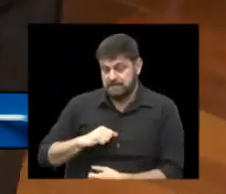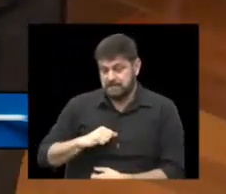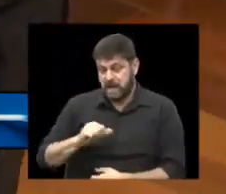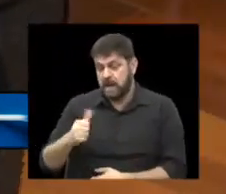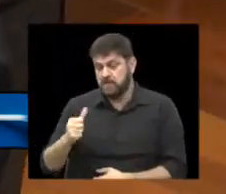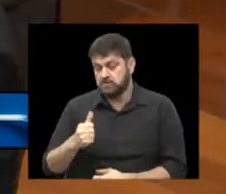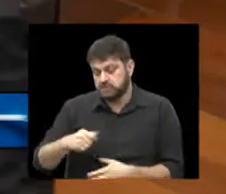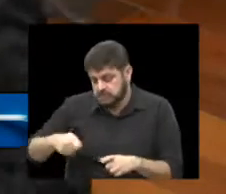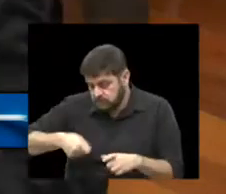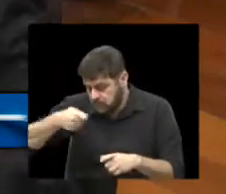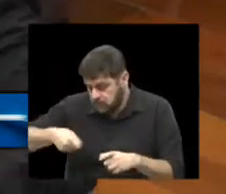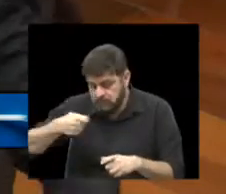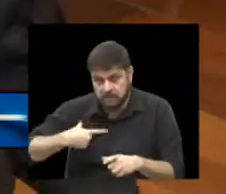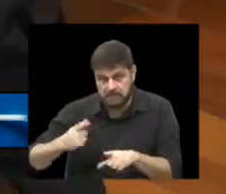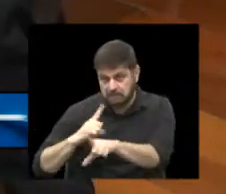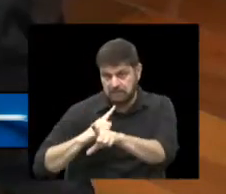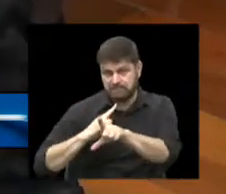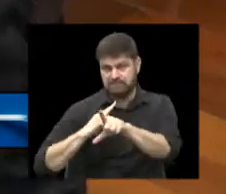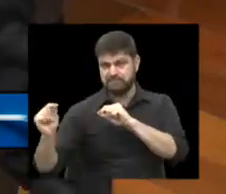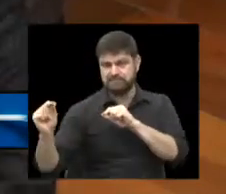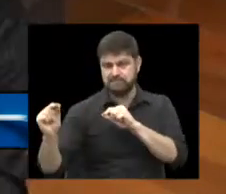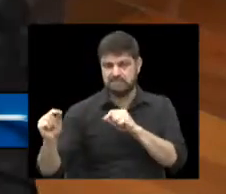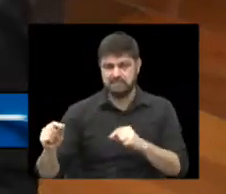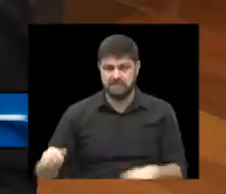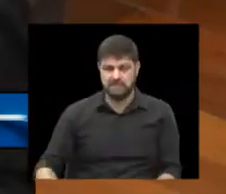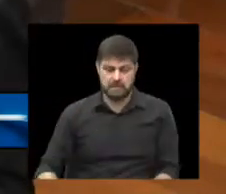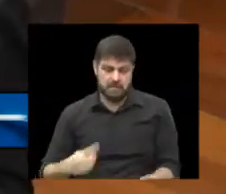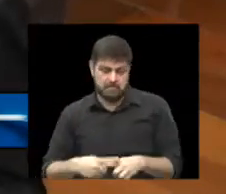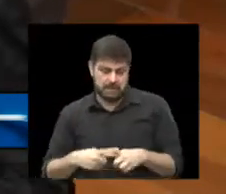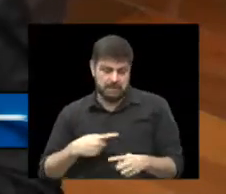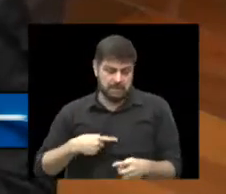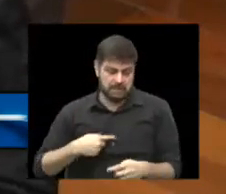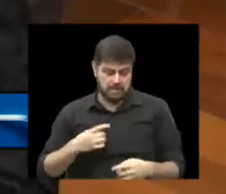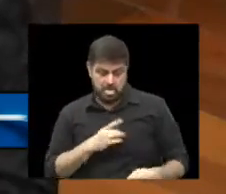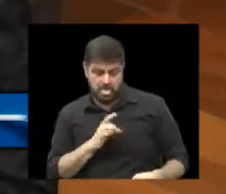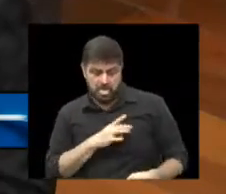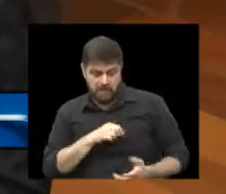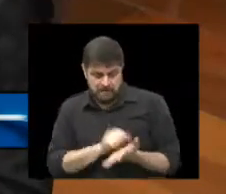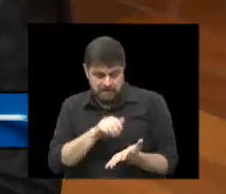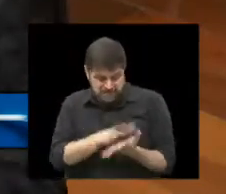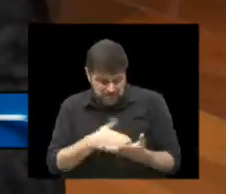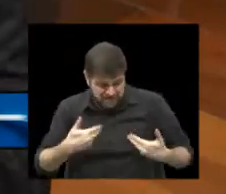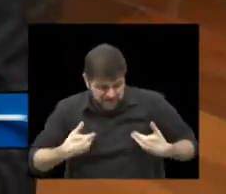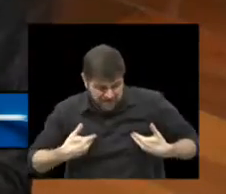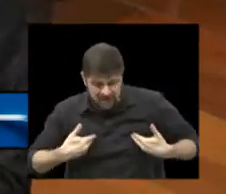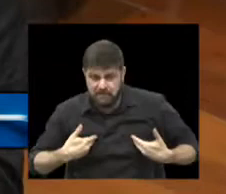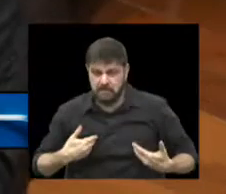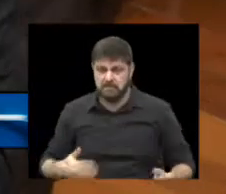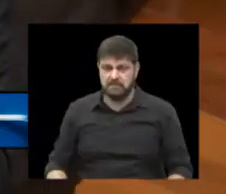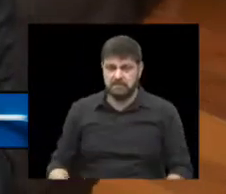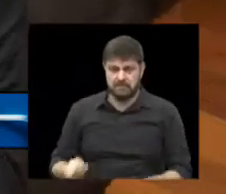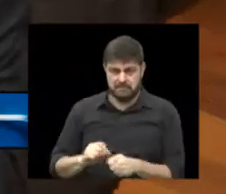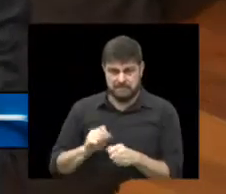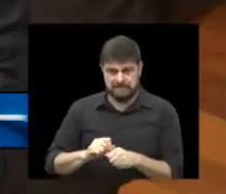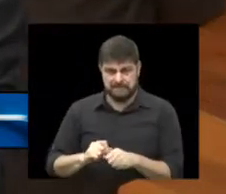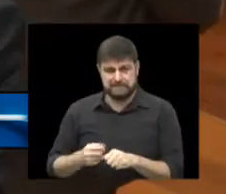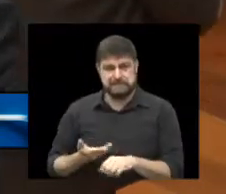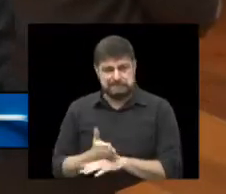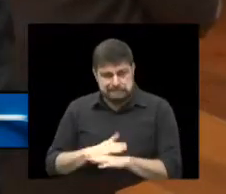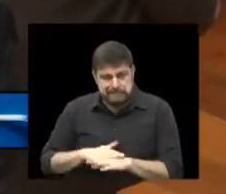comendo e eu tenha que sair correndo, eu tenha que sair logo do bar para não ter risco de pagar a multa. Quer dizer, ele provoca uma ação